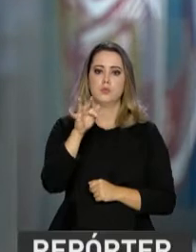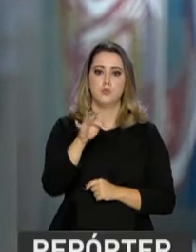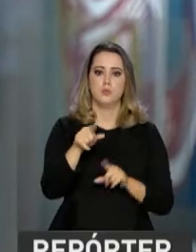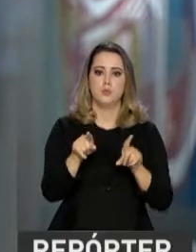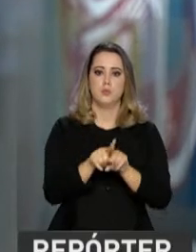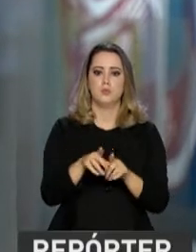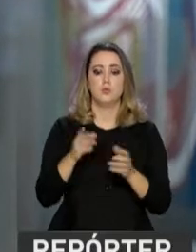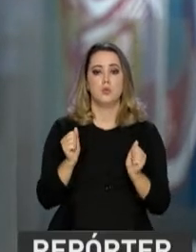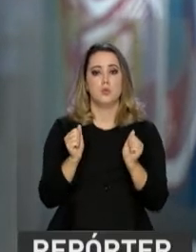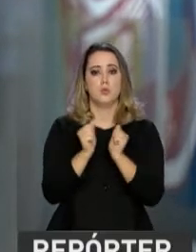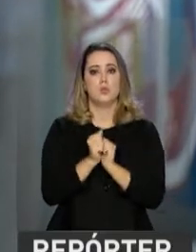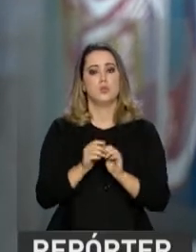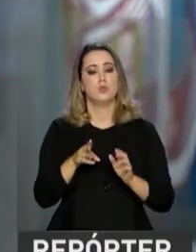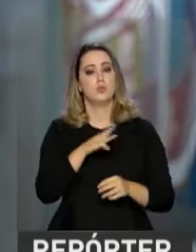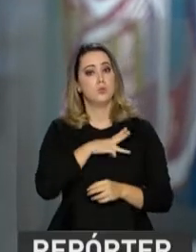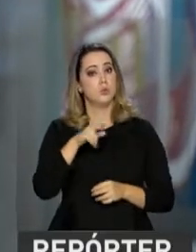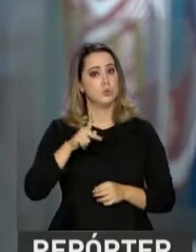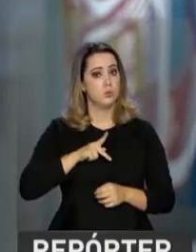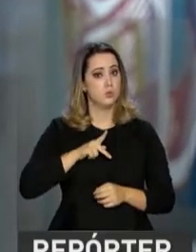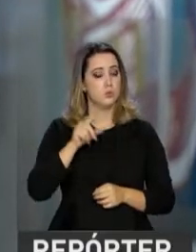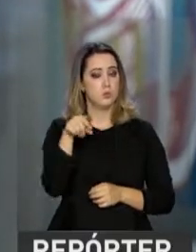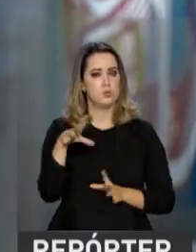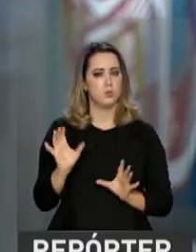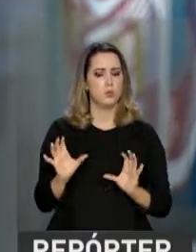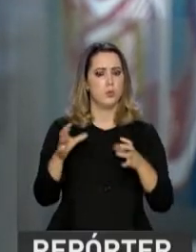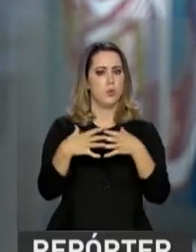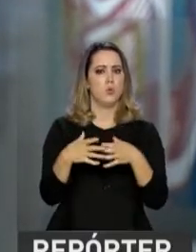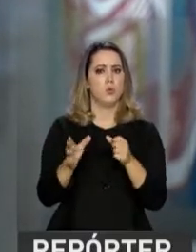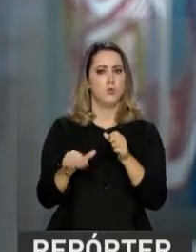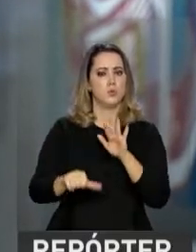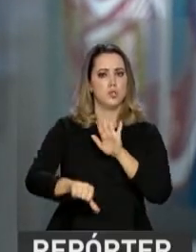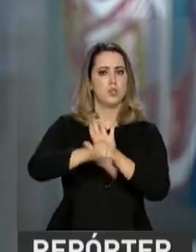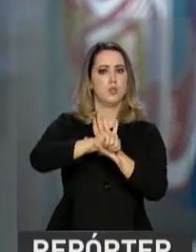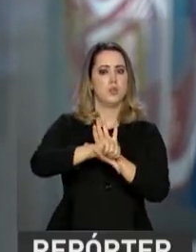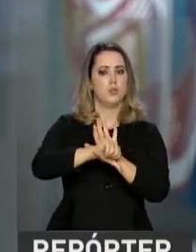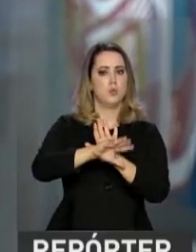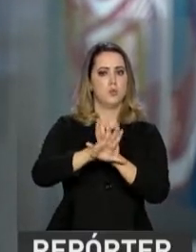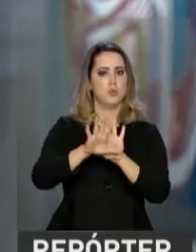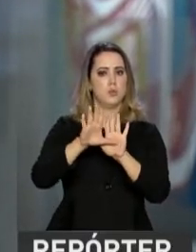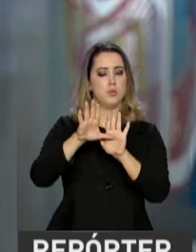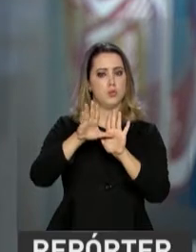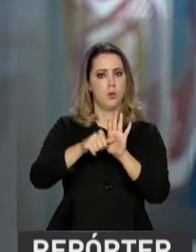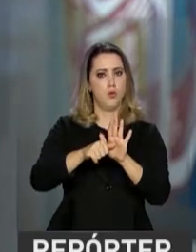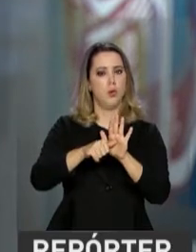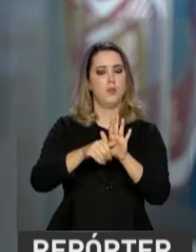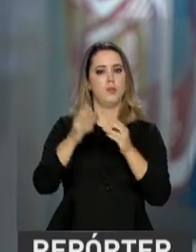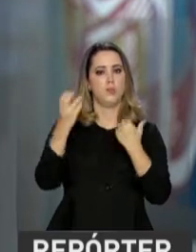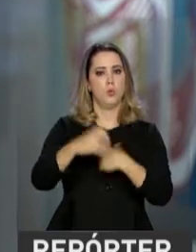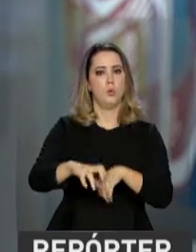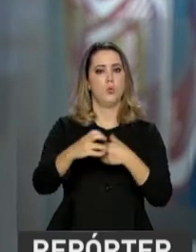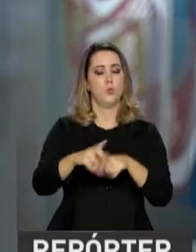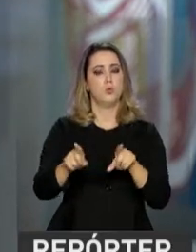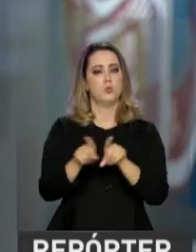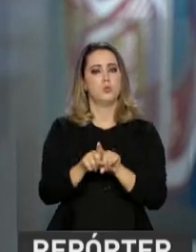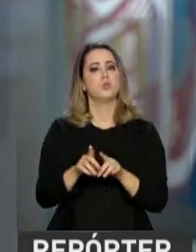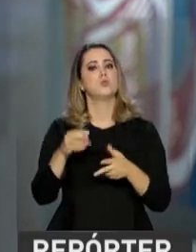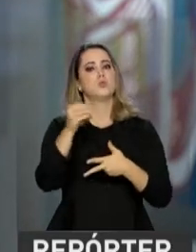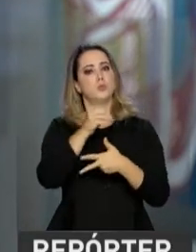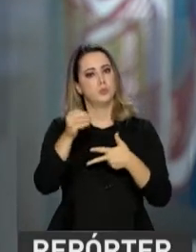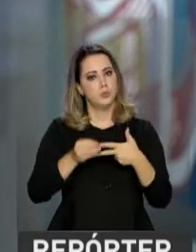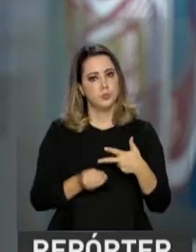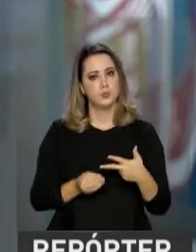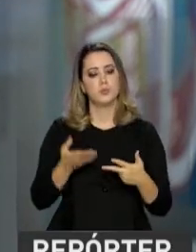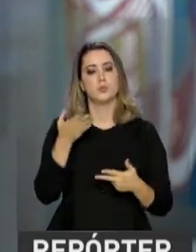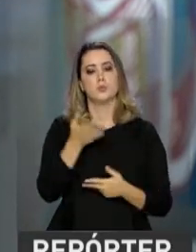público federal levará uma organização criminosa que fraudava concursos públicos e o exame nacional do ensino